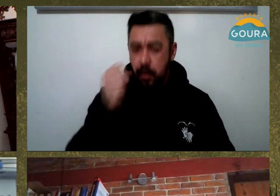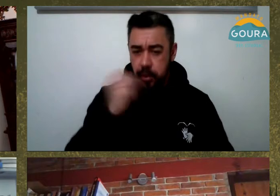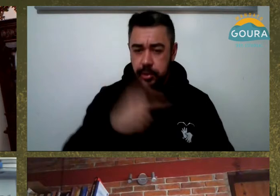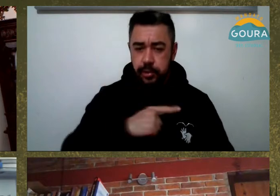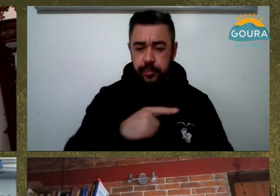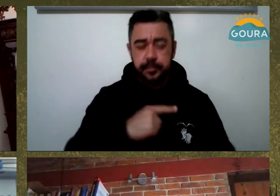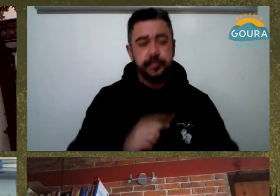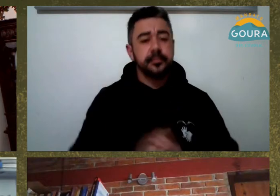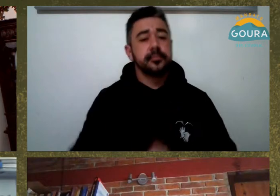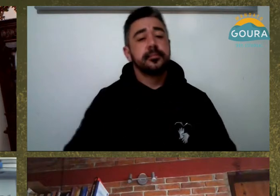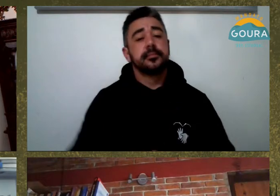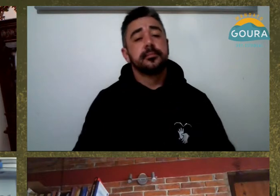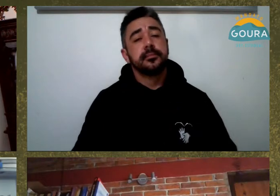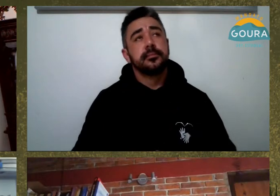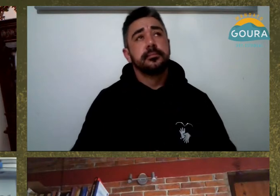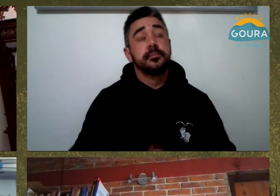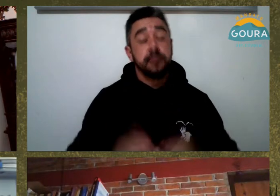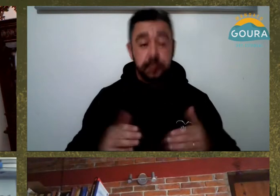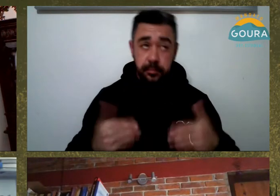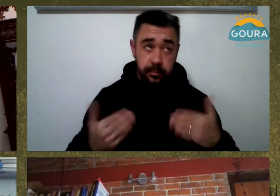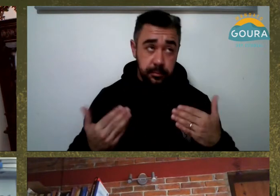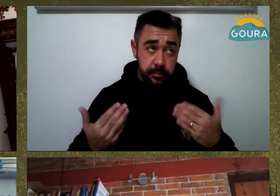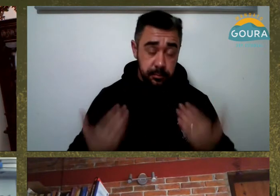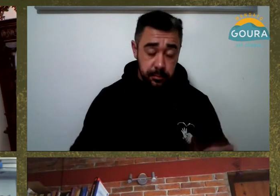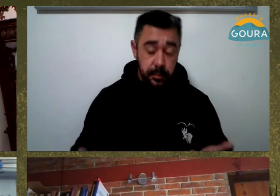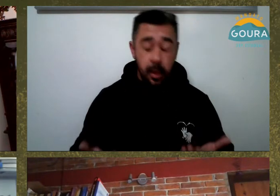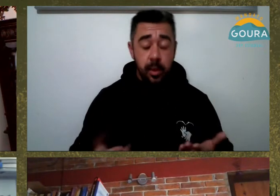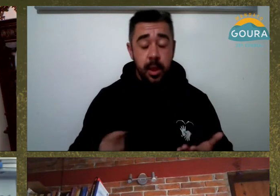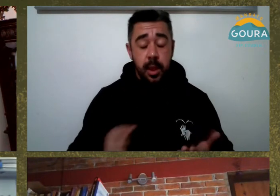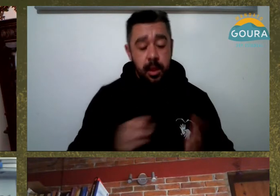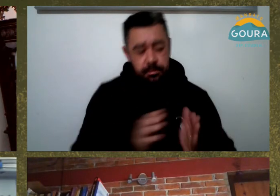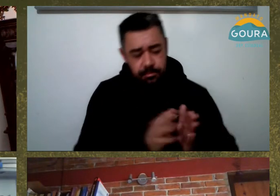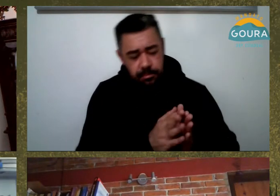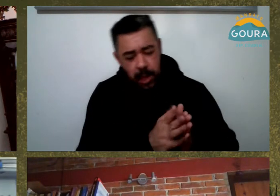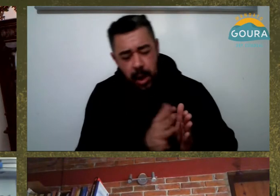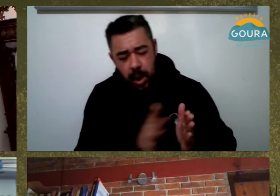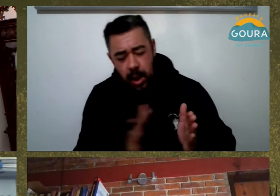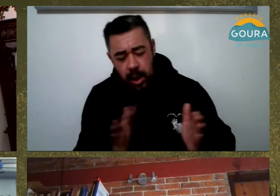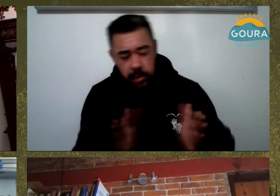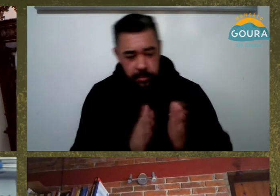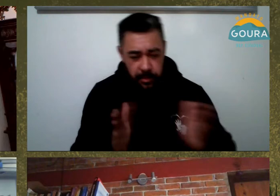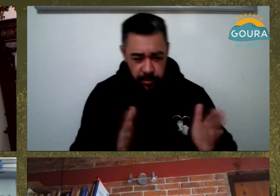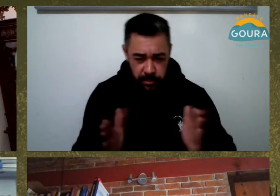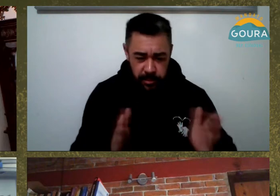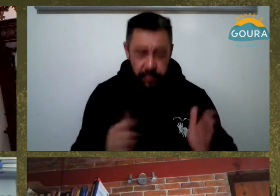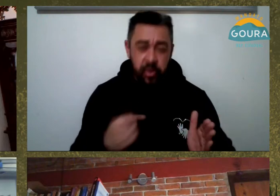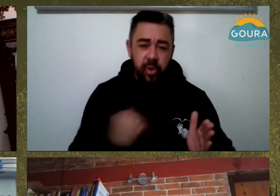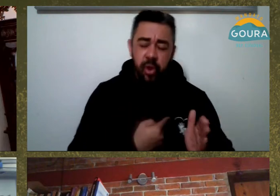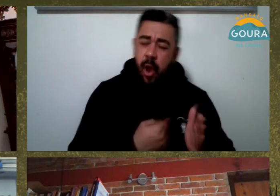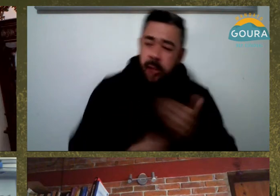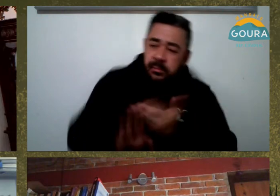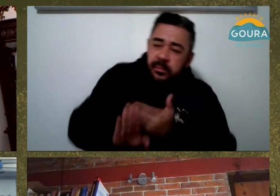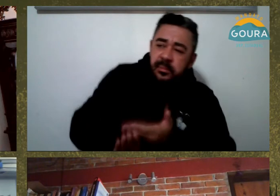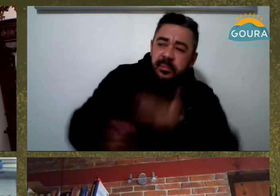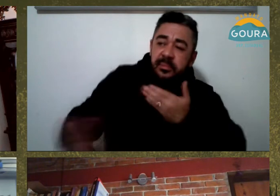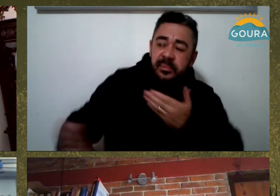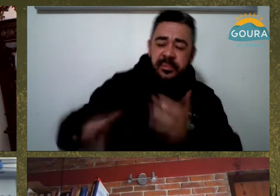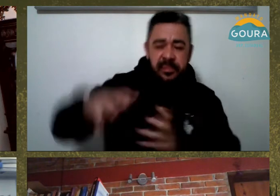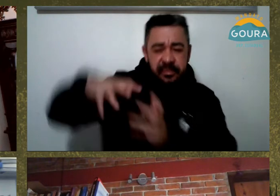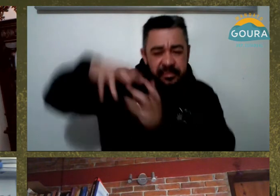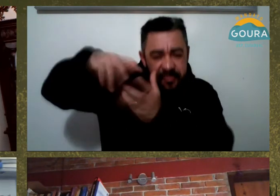pelo que durante todo esse tempo vivemos completamente isolados do mundo